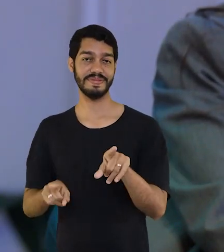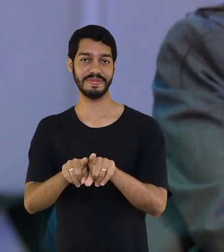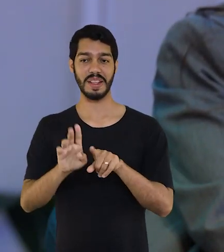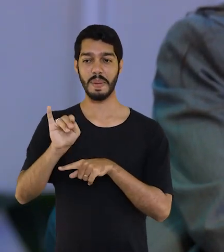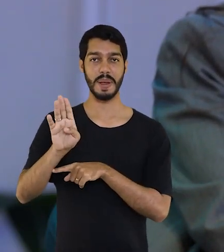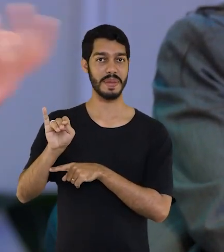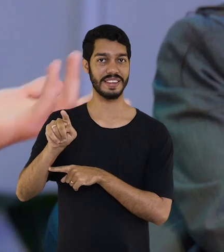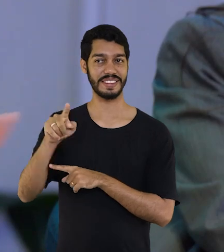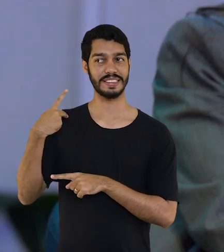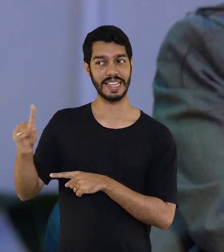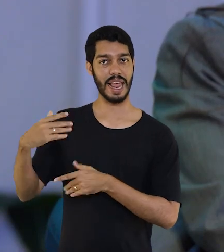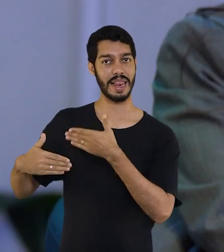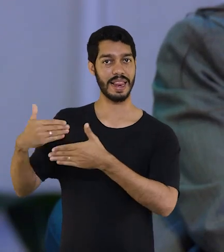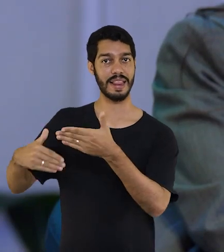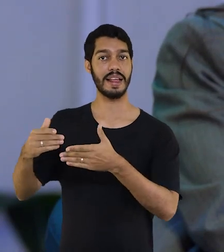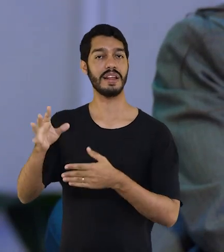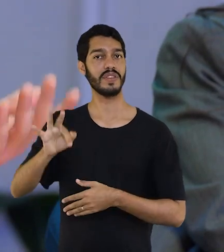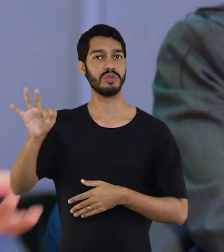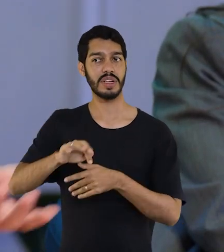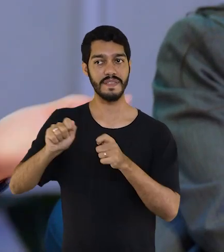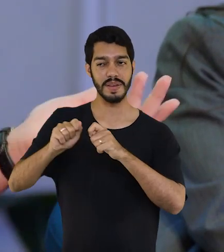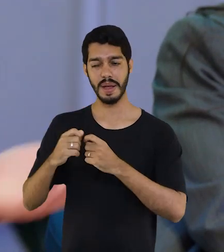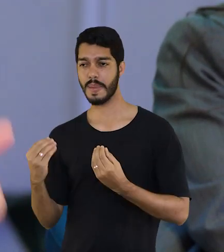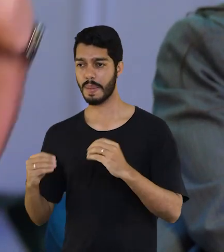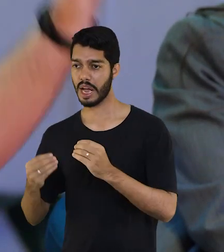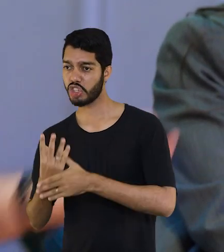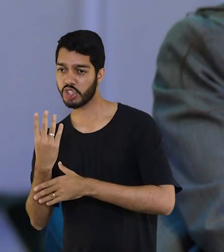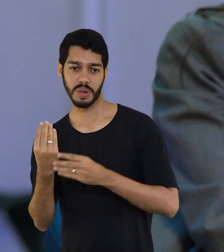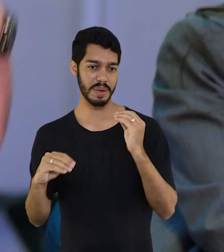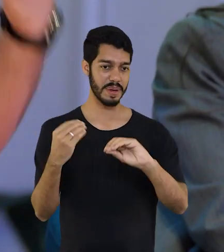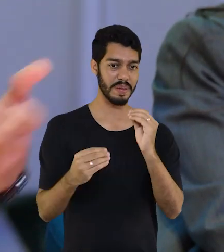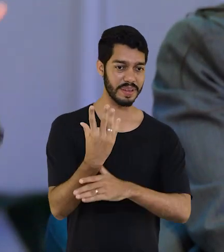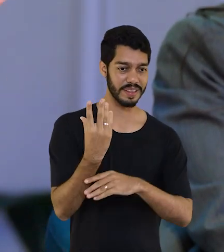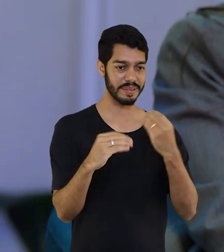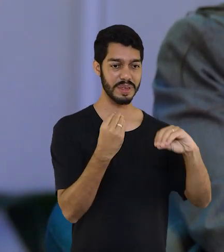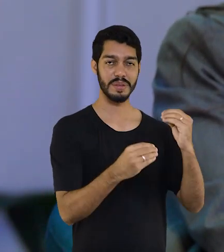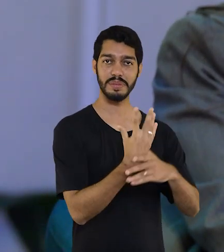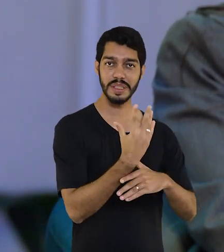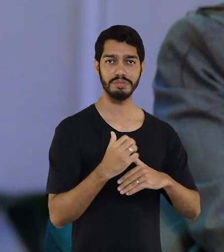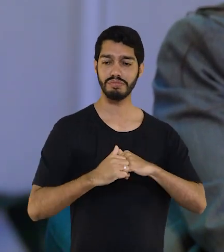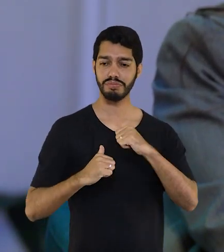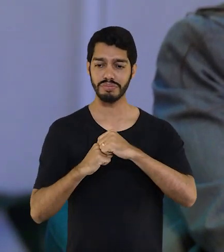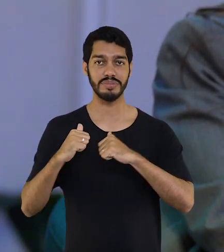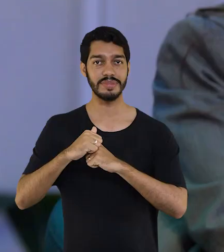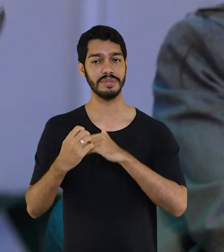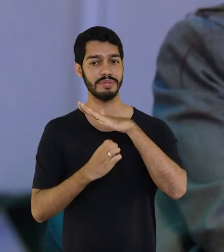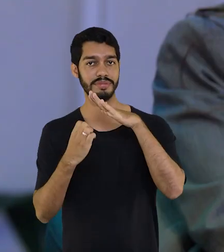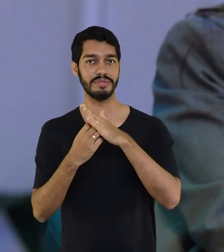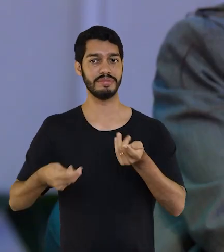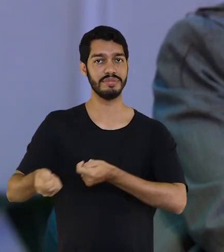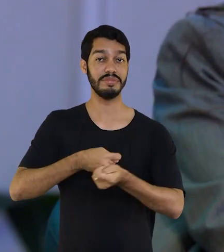sua trajetória, que nem a Bibi pela trajetória dela, que na faculdade estava montando coisa, depois foi montar coisa. E acho que